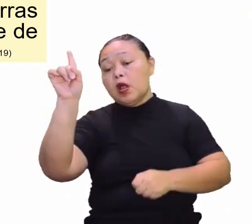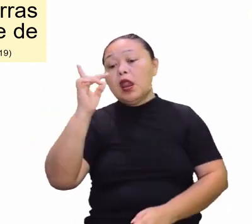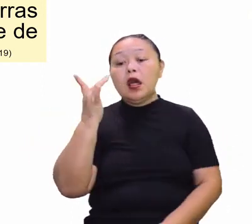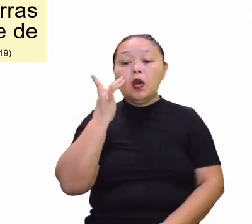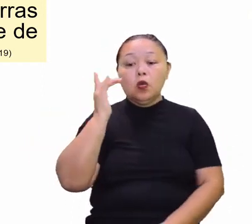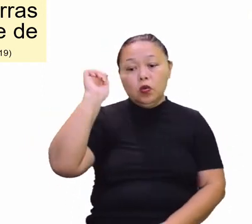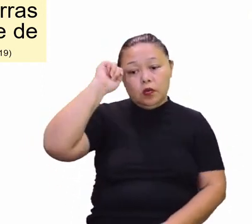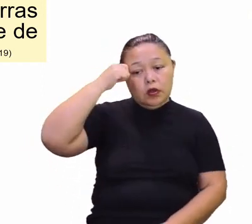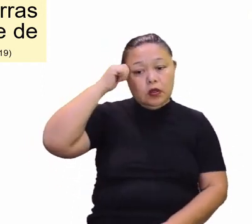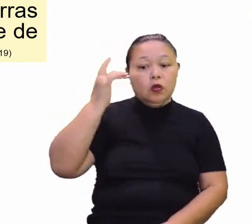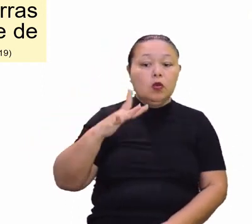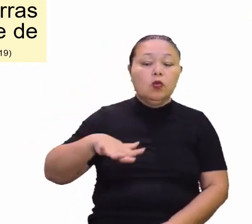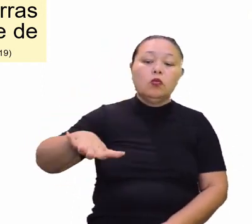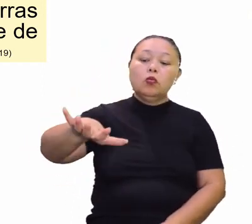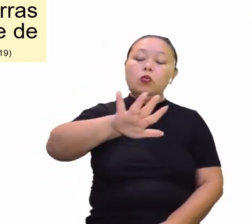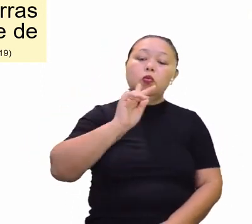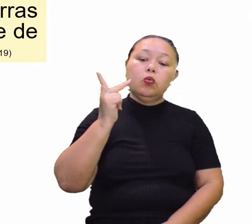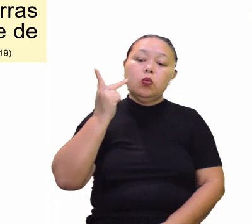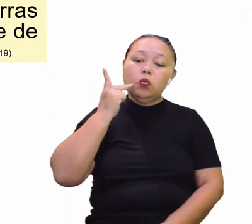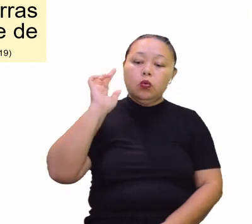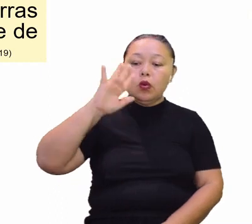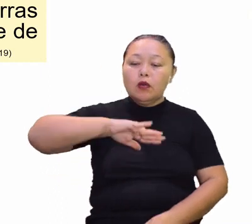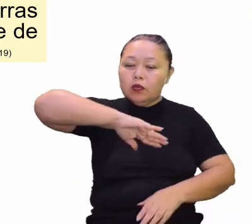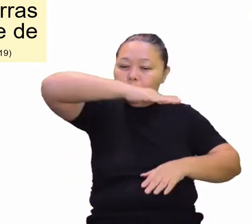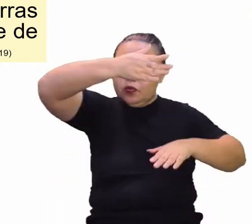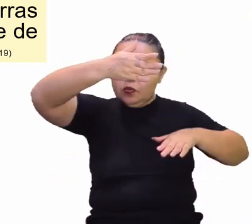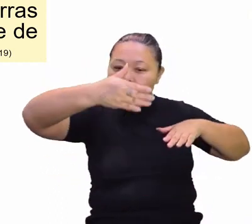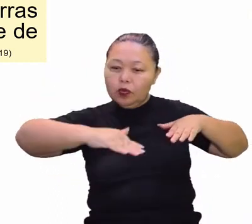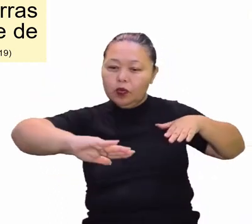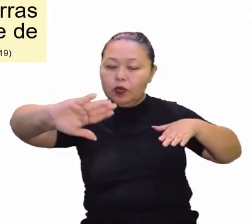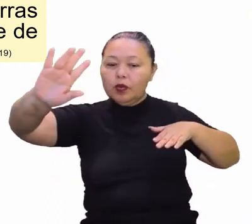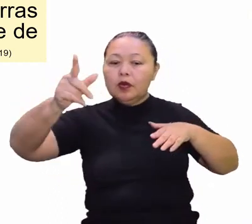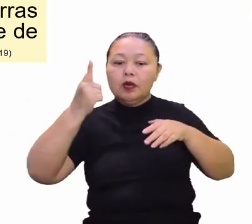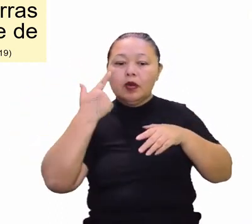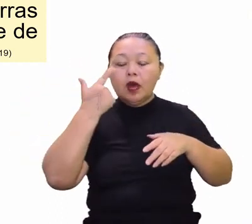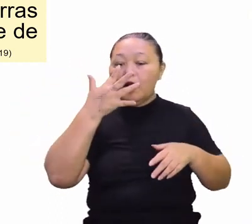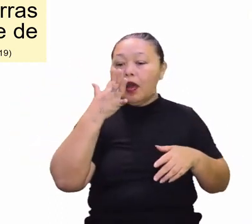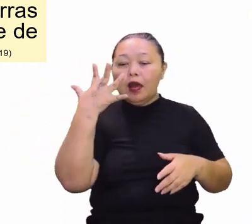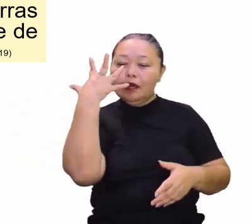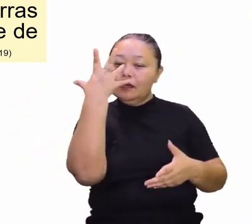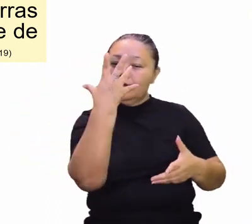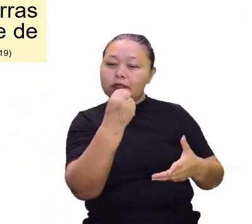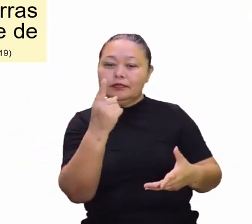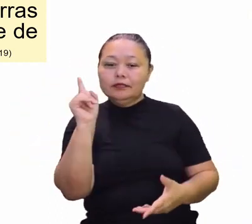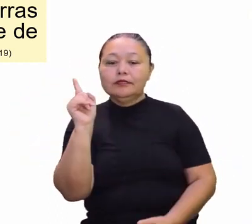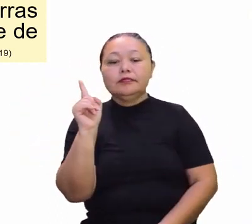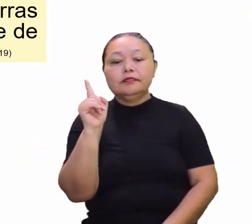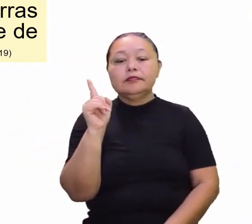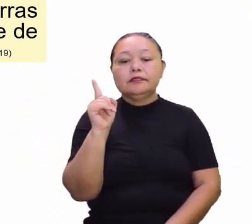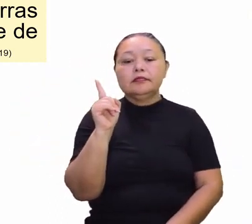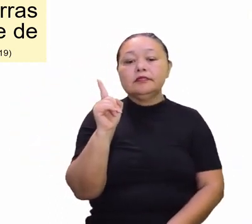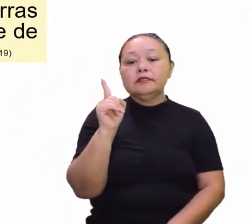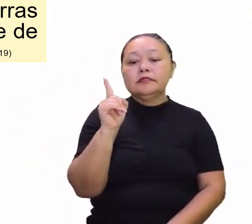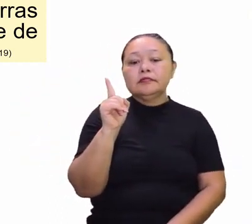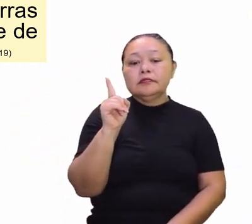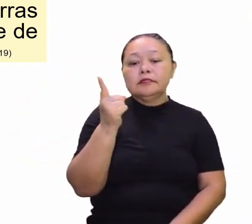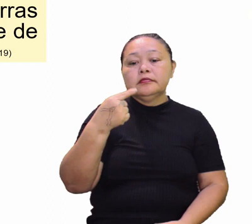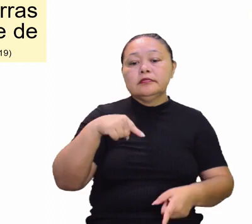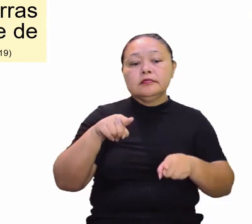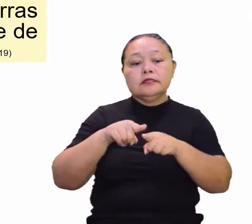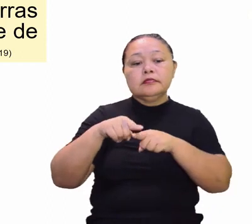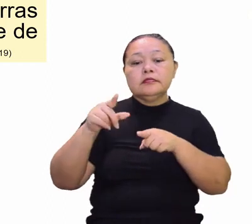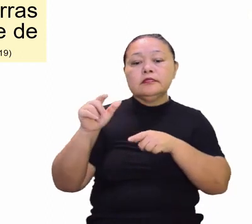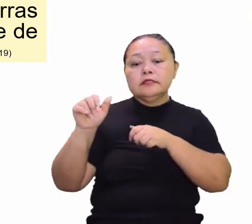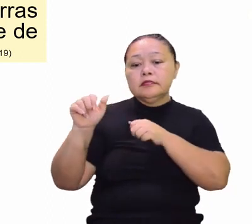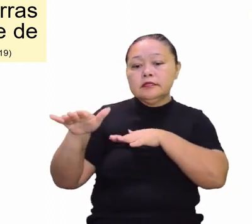Ouro Preto, Rogério. Isso aí. Aquela região árida, aqueles morros que a gente, quando passa por lá, acha bonito, né? Beleza? 7 de